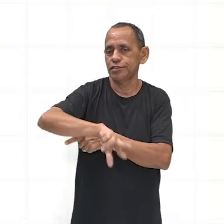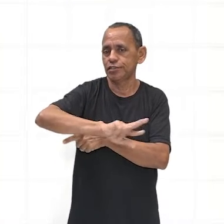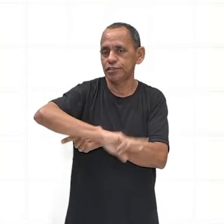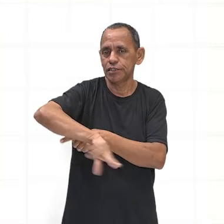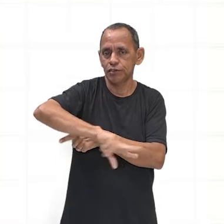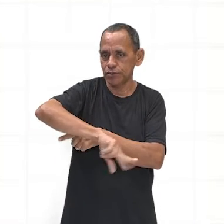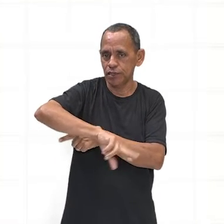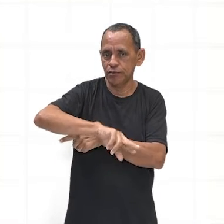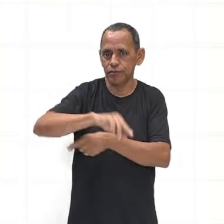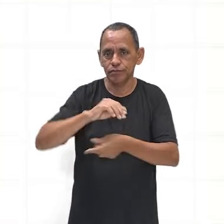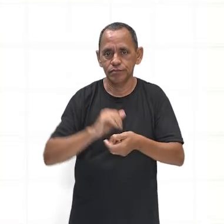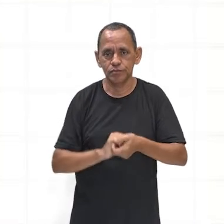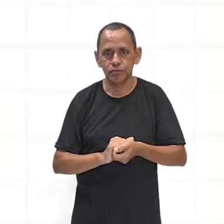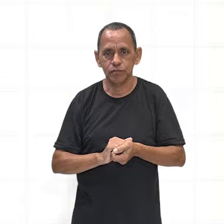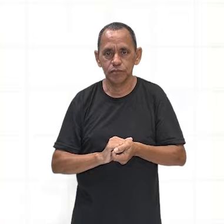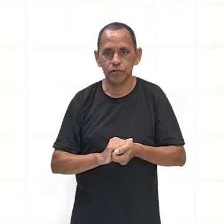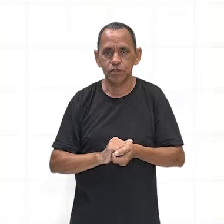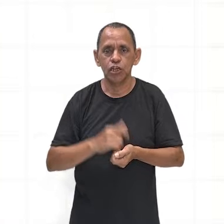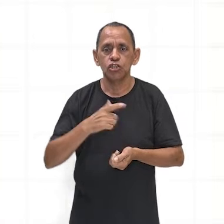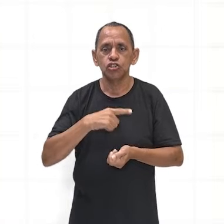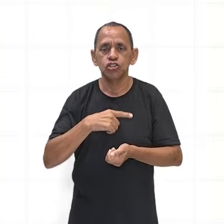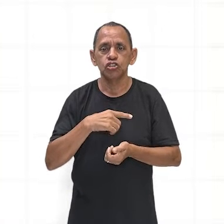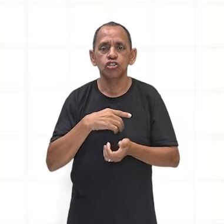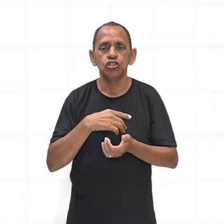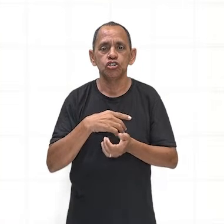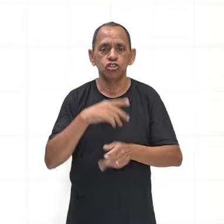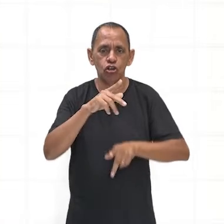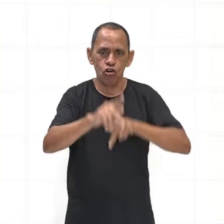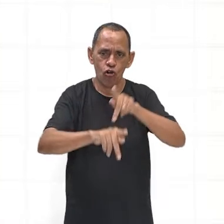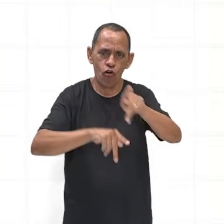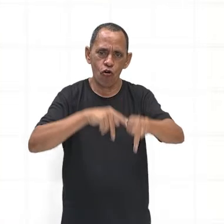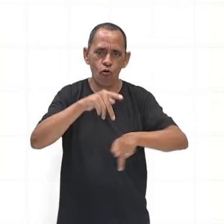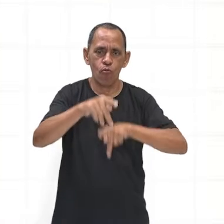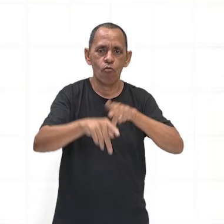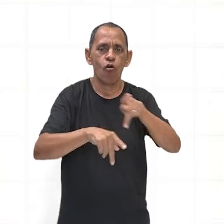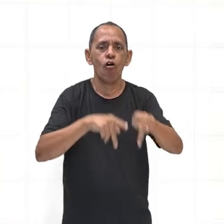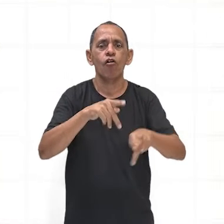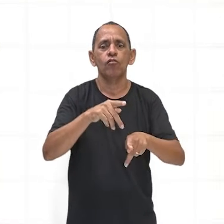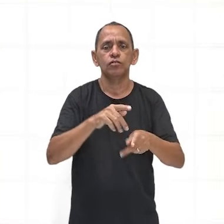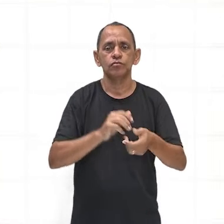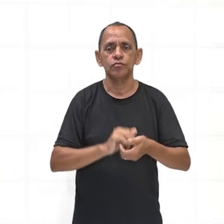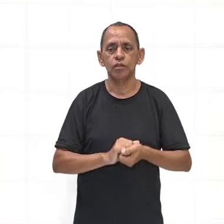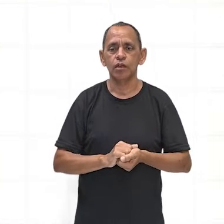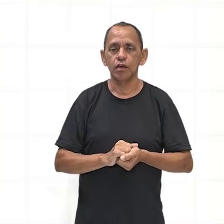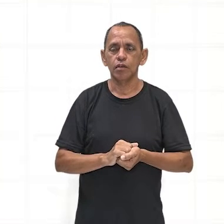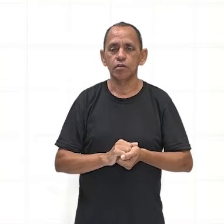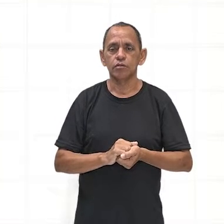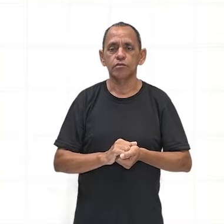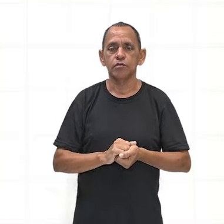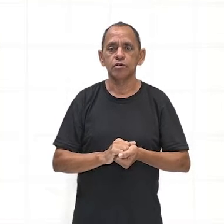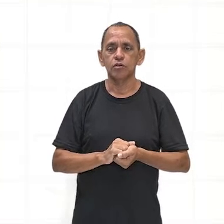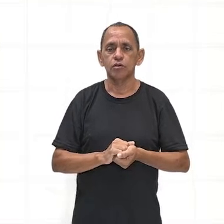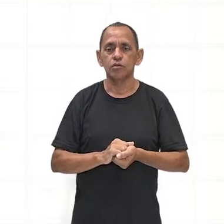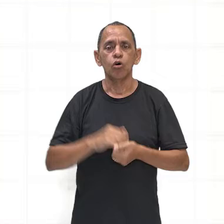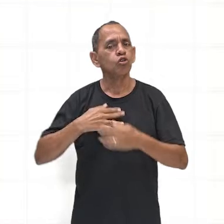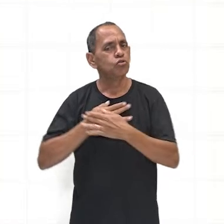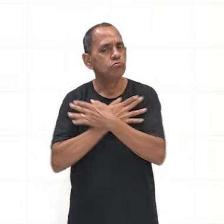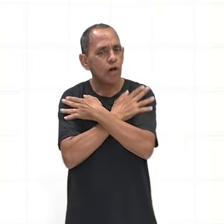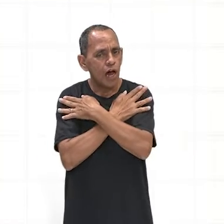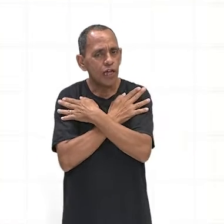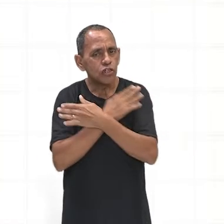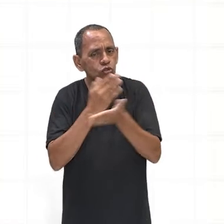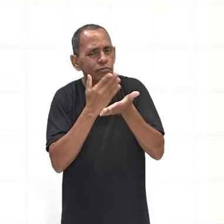uma dessas civilizações que ia dar o pontapé inicial e começar a utilizar aí o número 0. Eles também utilizavam